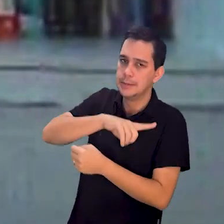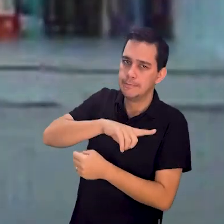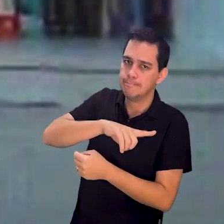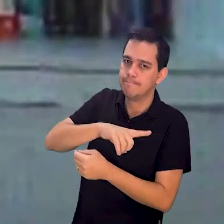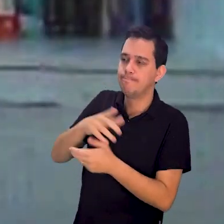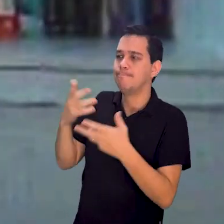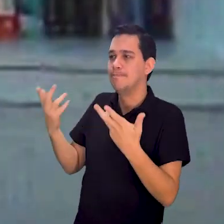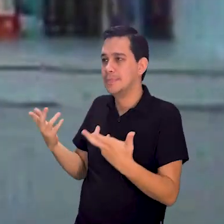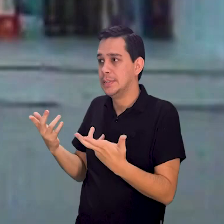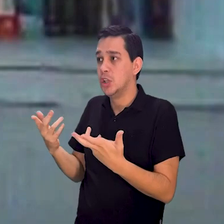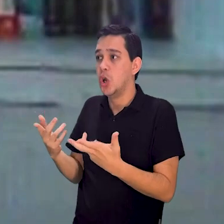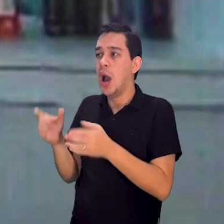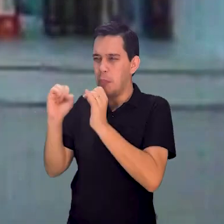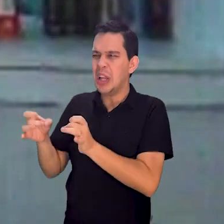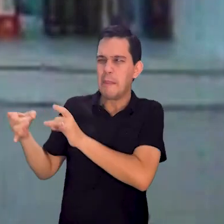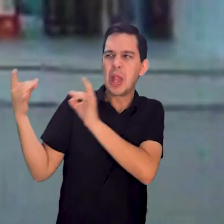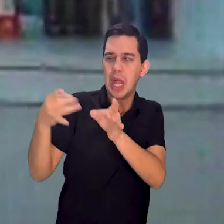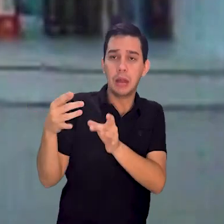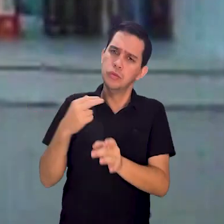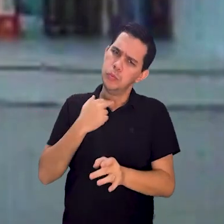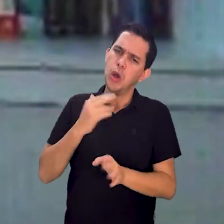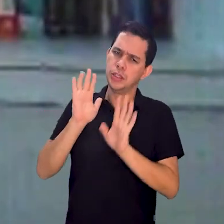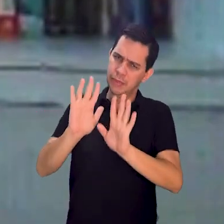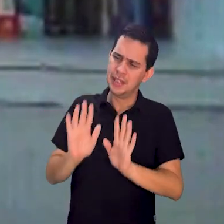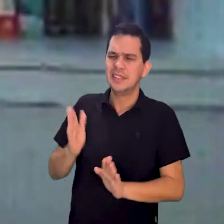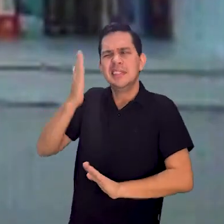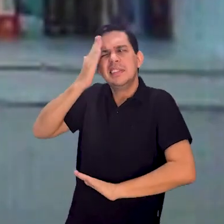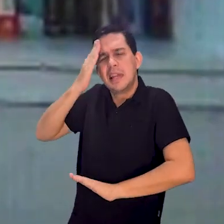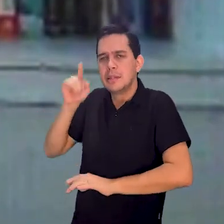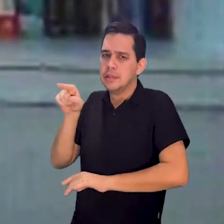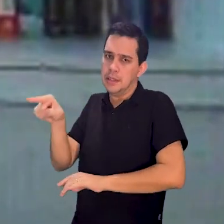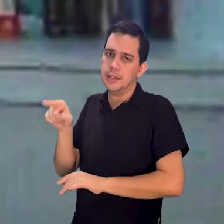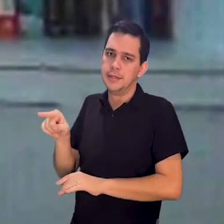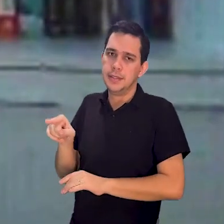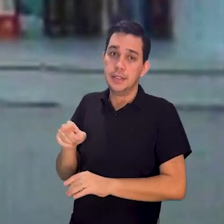passado não justifica, mas talvez explique por que o